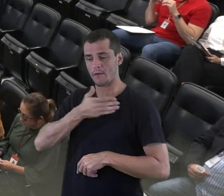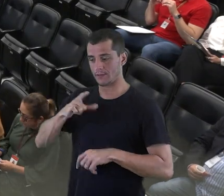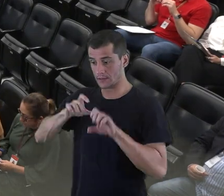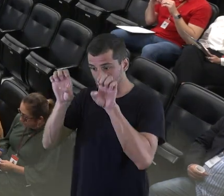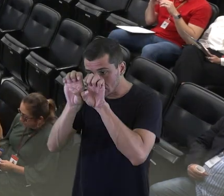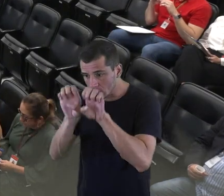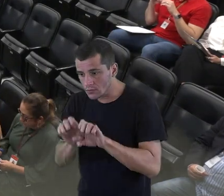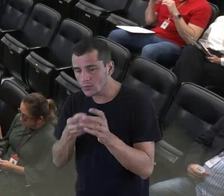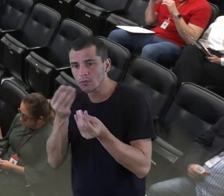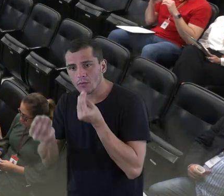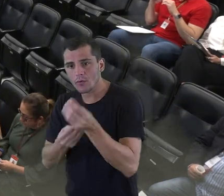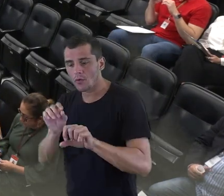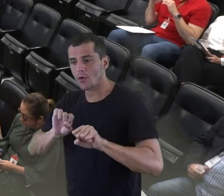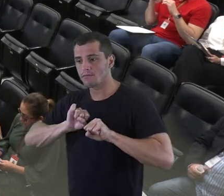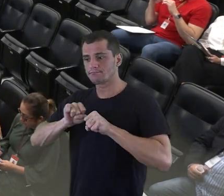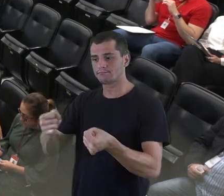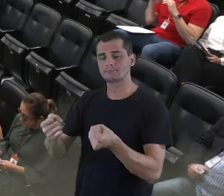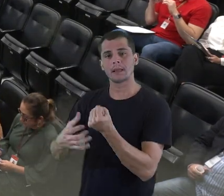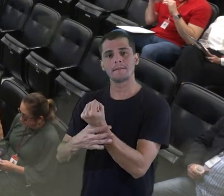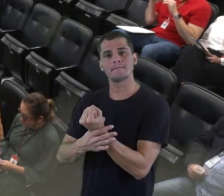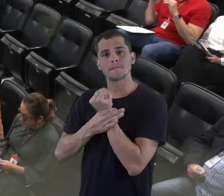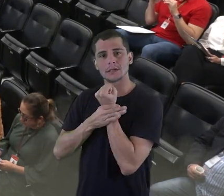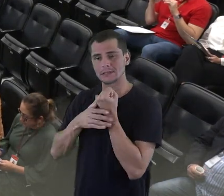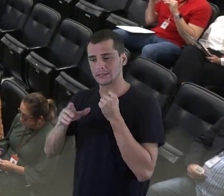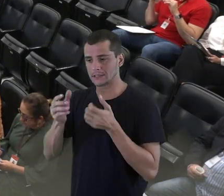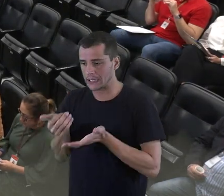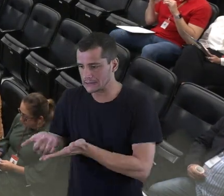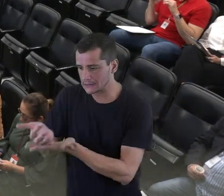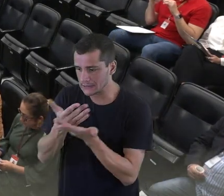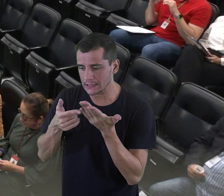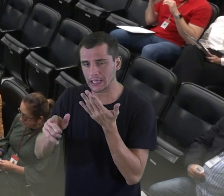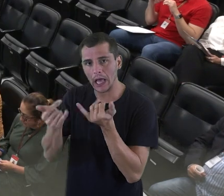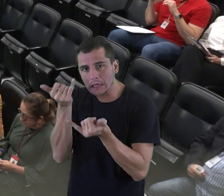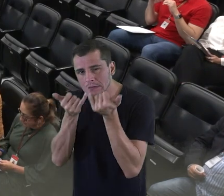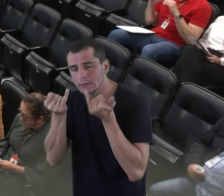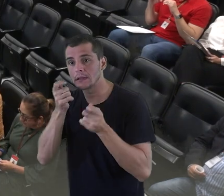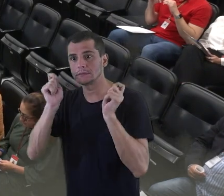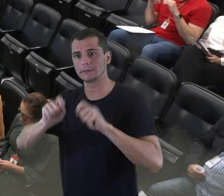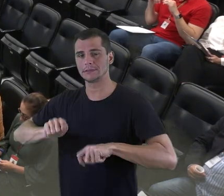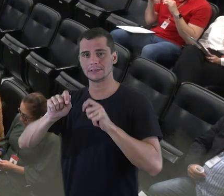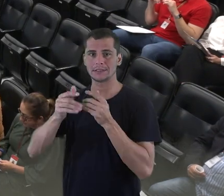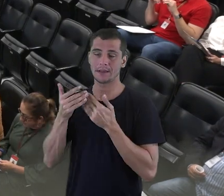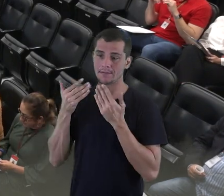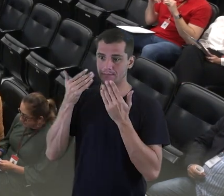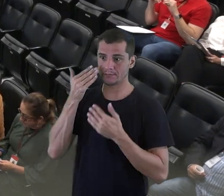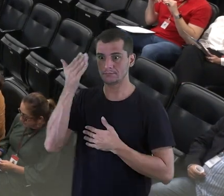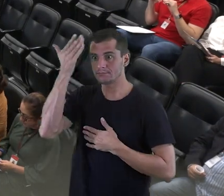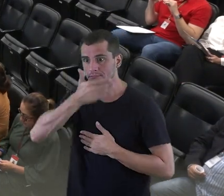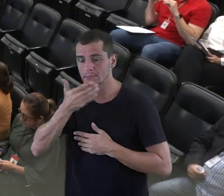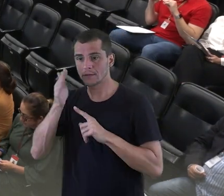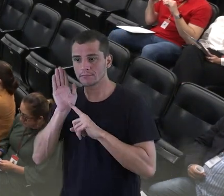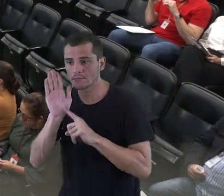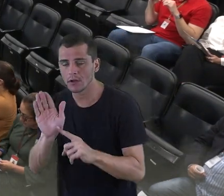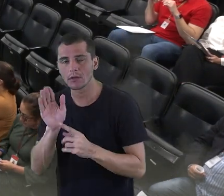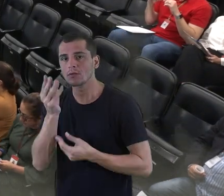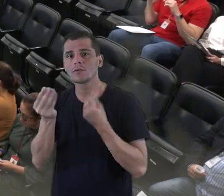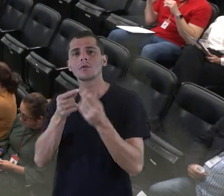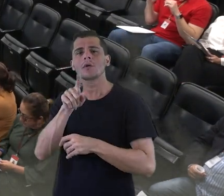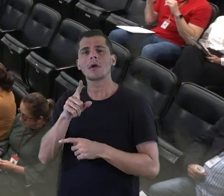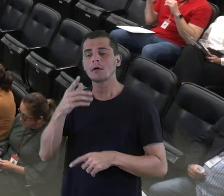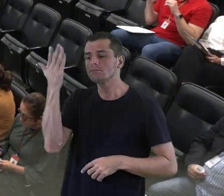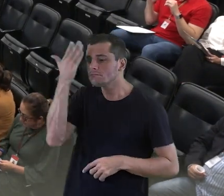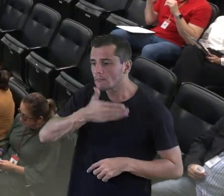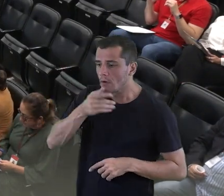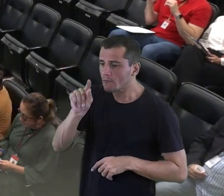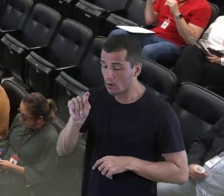não ser responsabilizado olha como a lei desenha o mínimo necessário então você precisa provar que não realizou o tratamento de dados